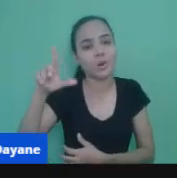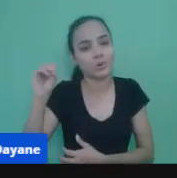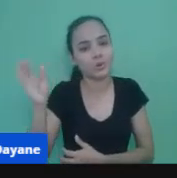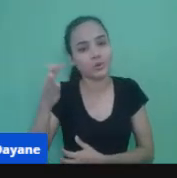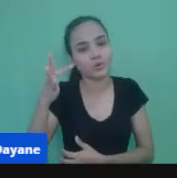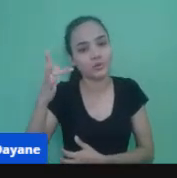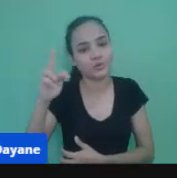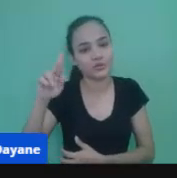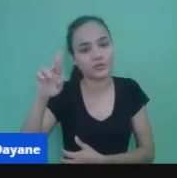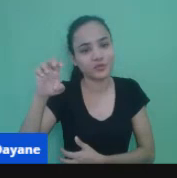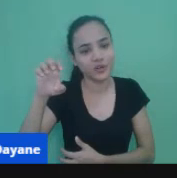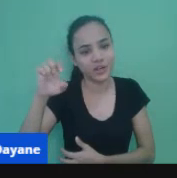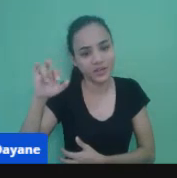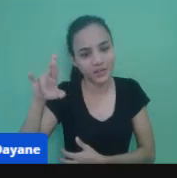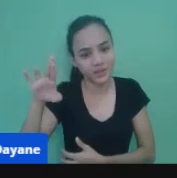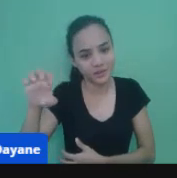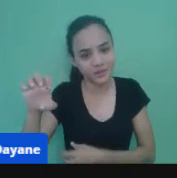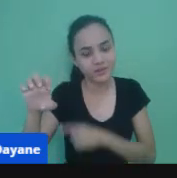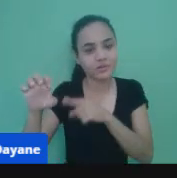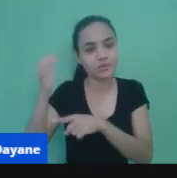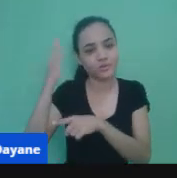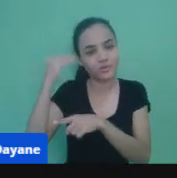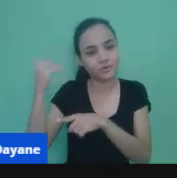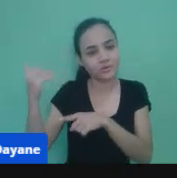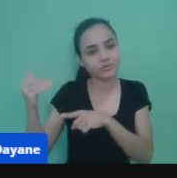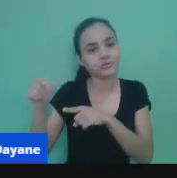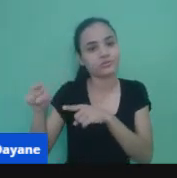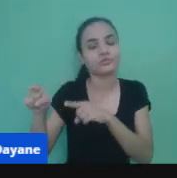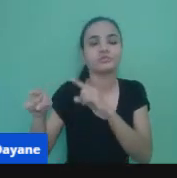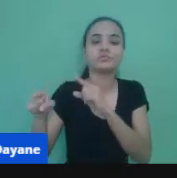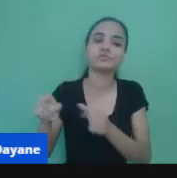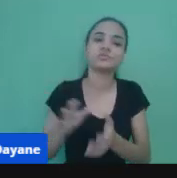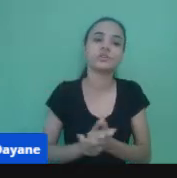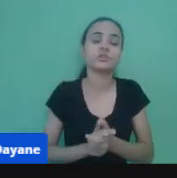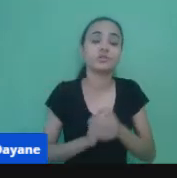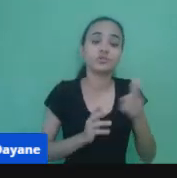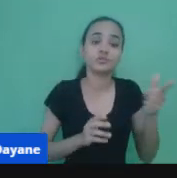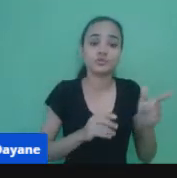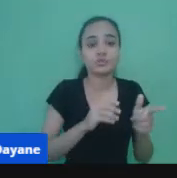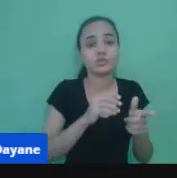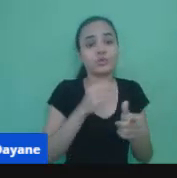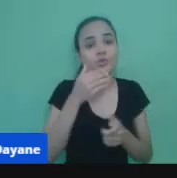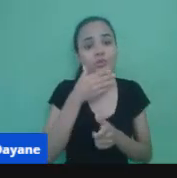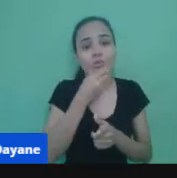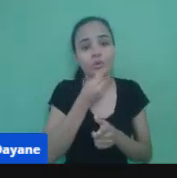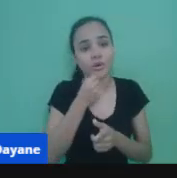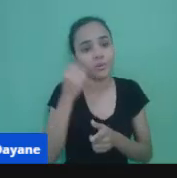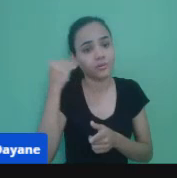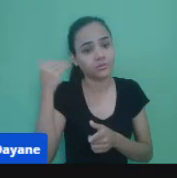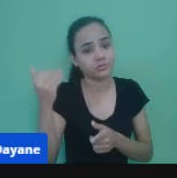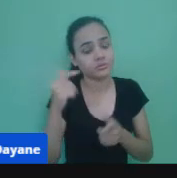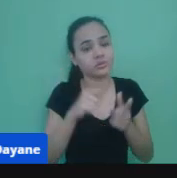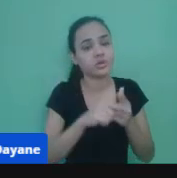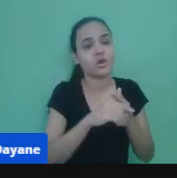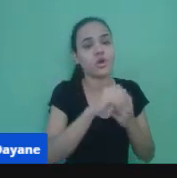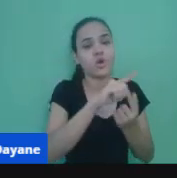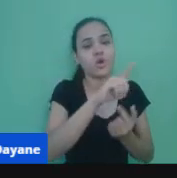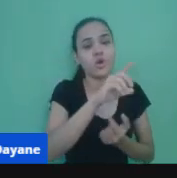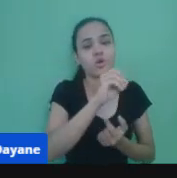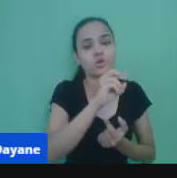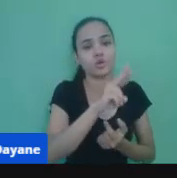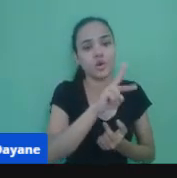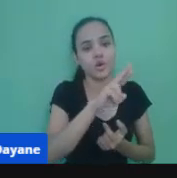Freire, é o que os autores Loureiro, Moreiro, né, Sorrentino,